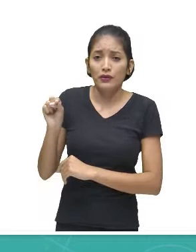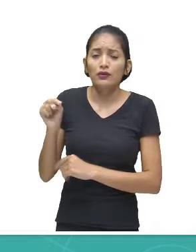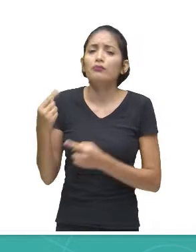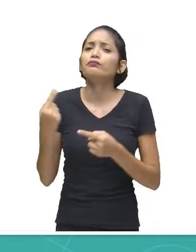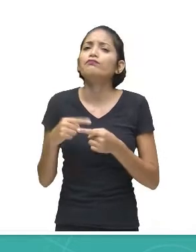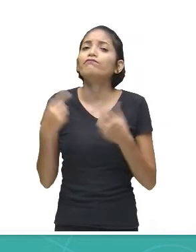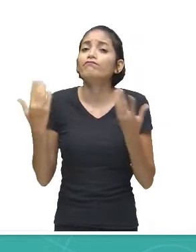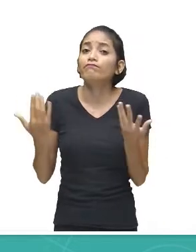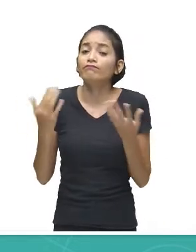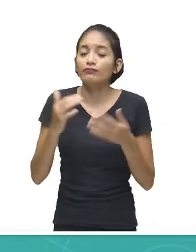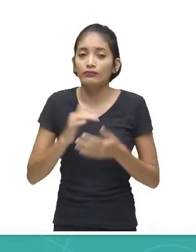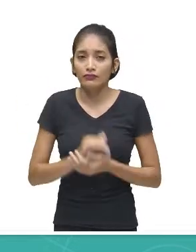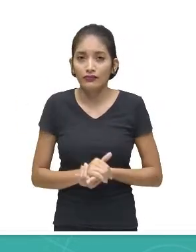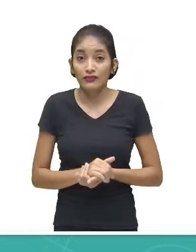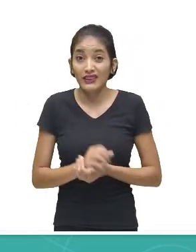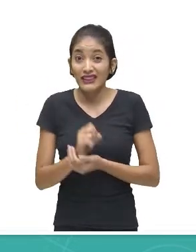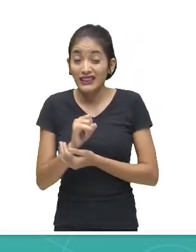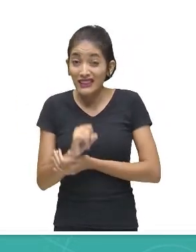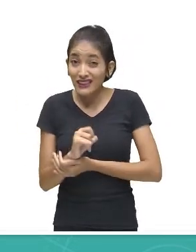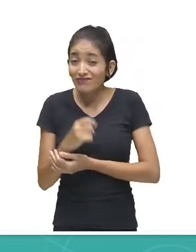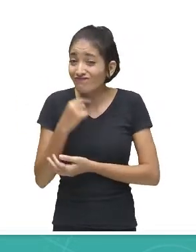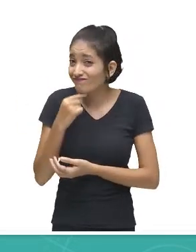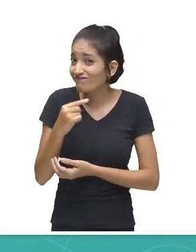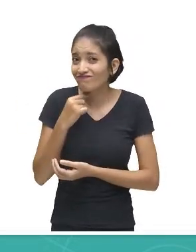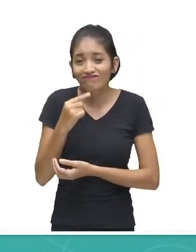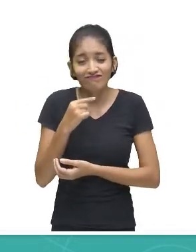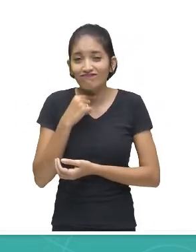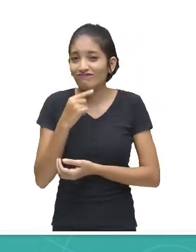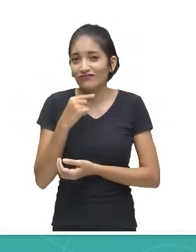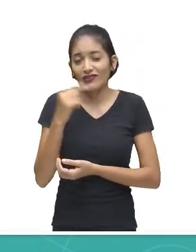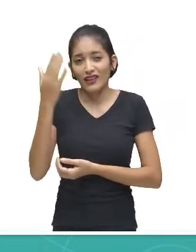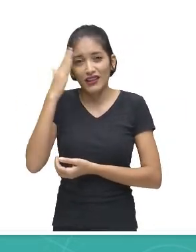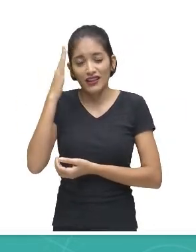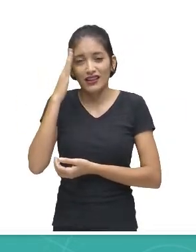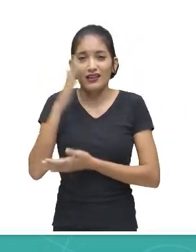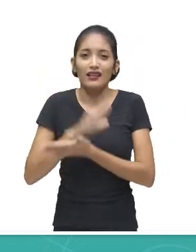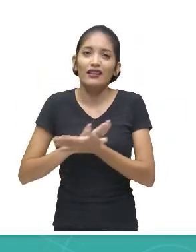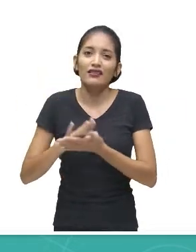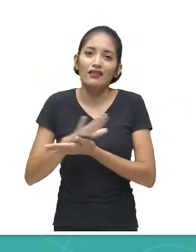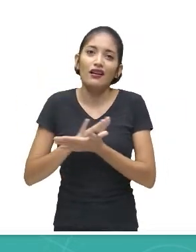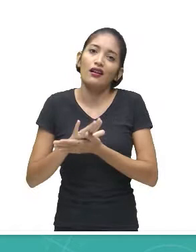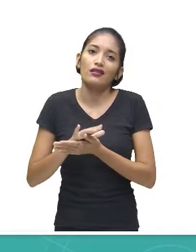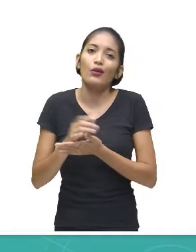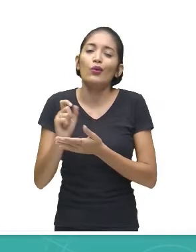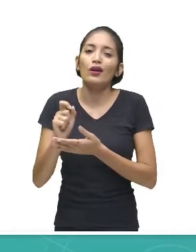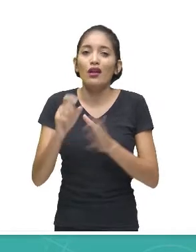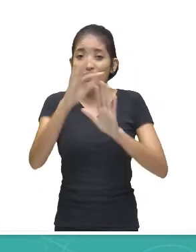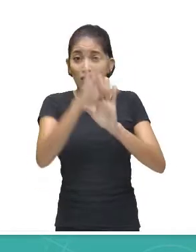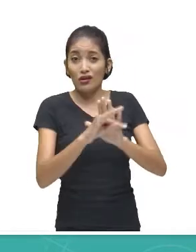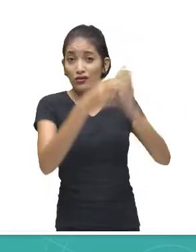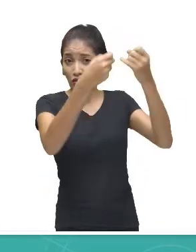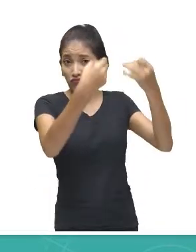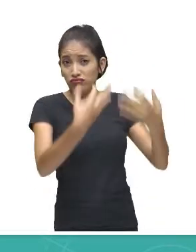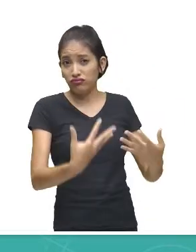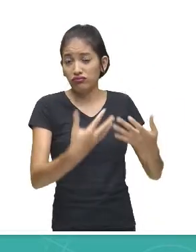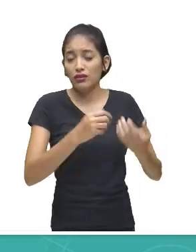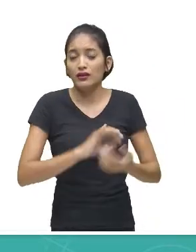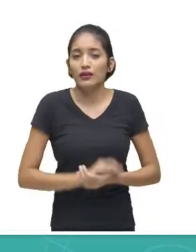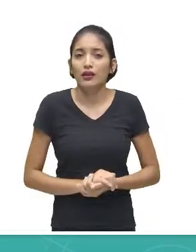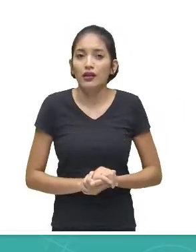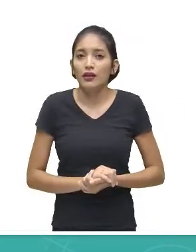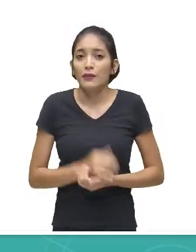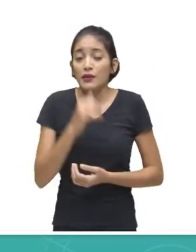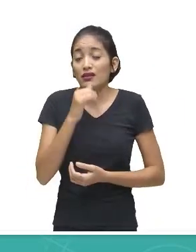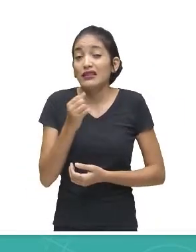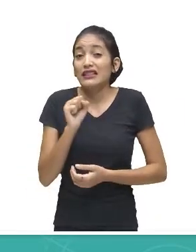quê? Porque senão você não vai conseguir entender o que ele está querendo dizer, né? Então, se você não pontuar,